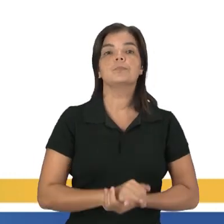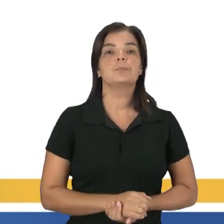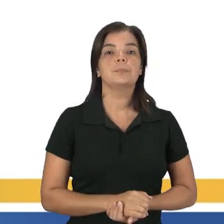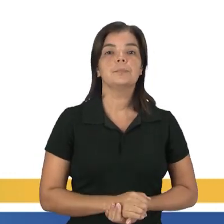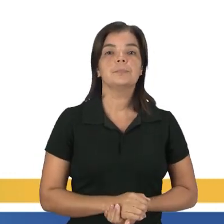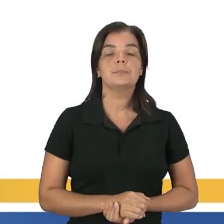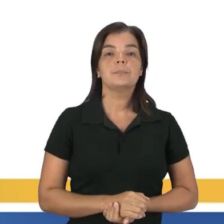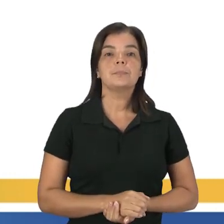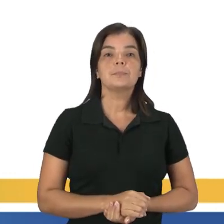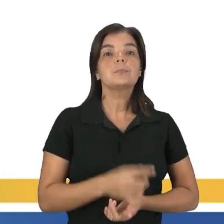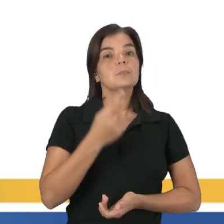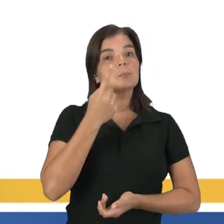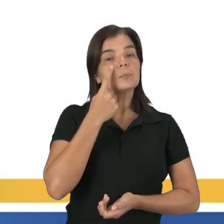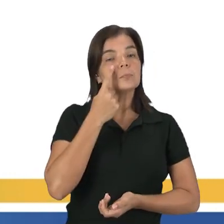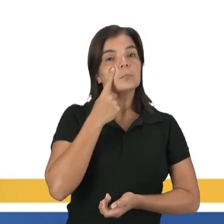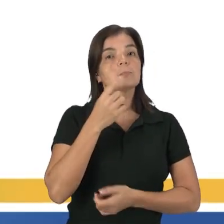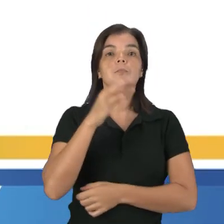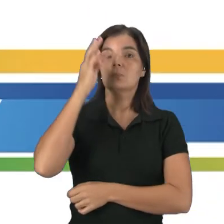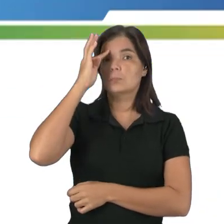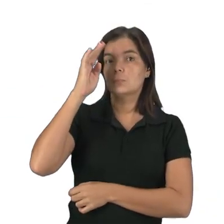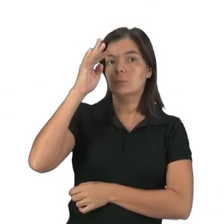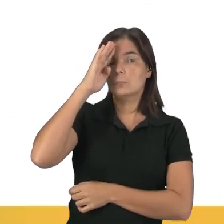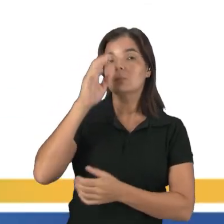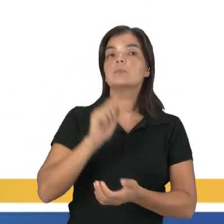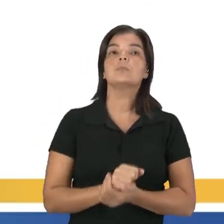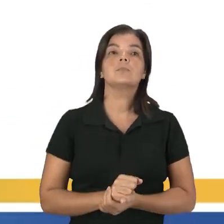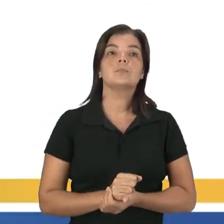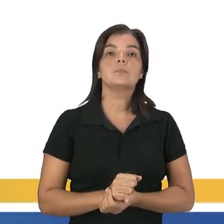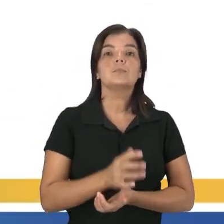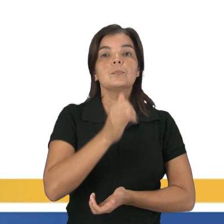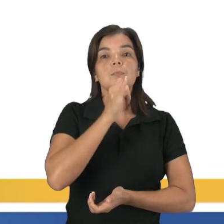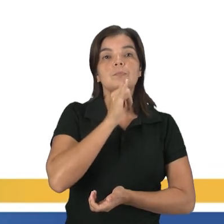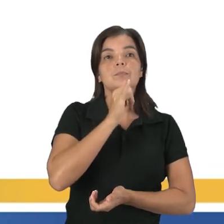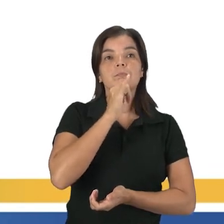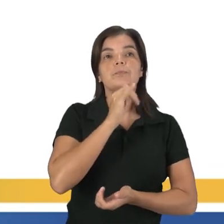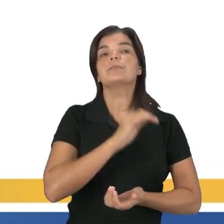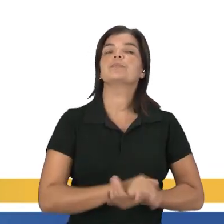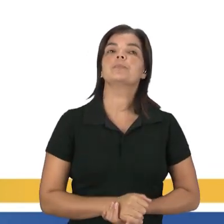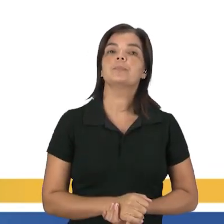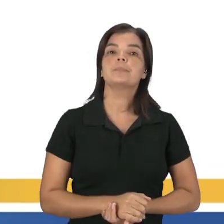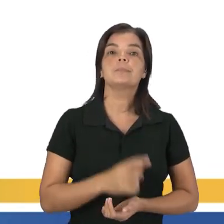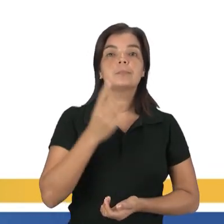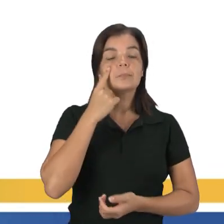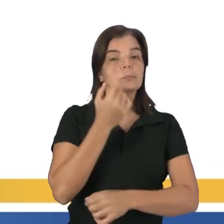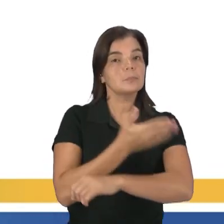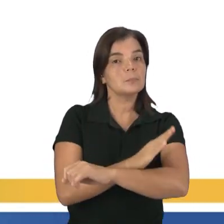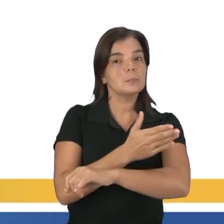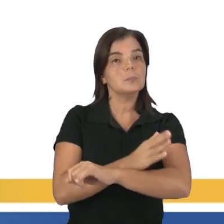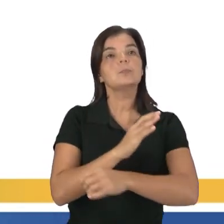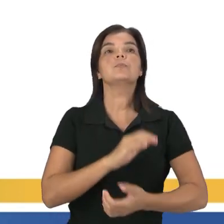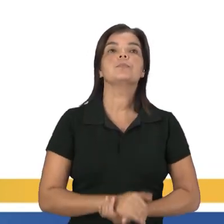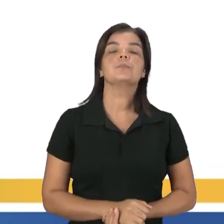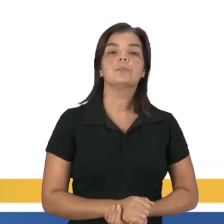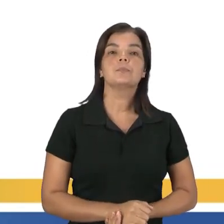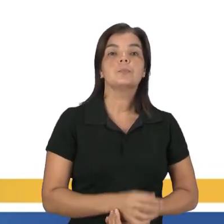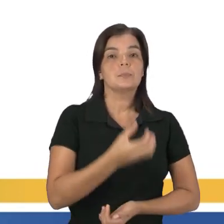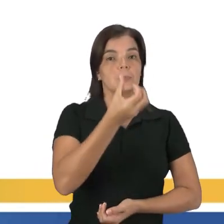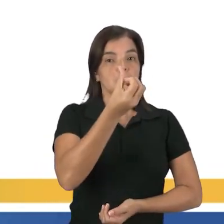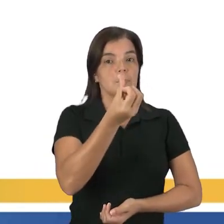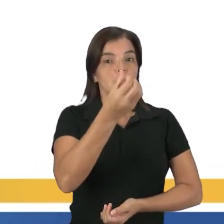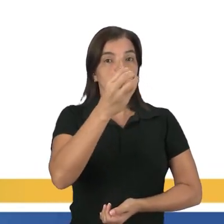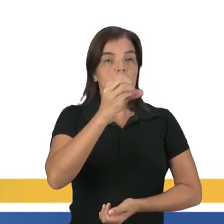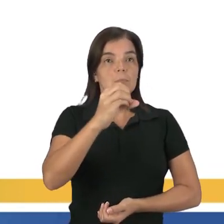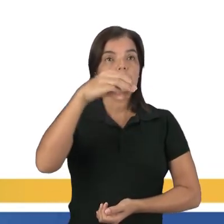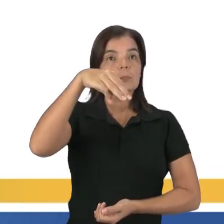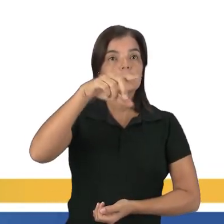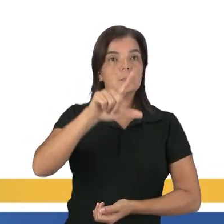bom? Via parte teórica, vamos fazer aqui com vocês agora um exemplo para a gente praticamente fechar nossa aula. Olha,